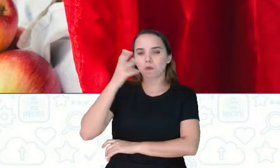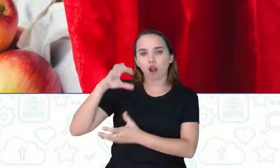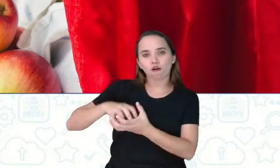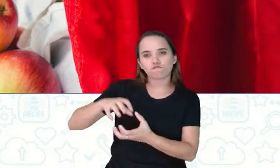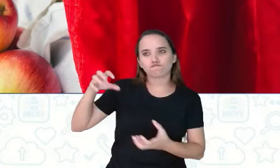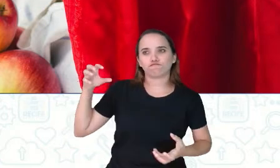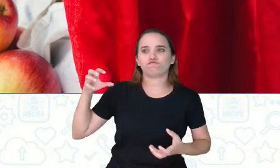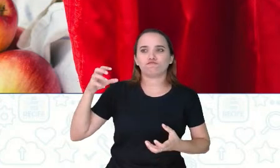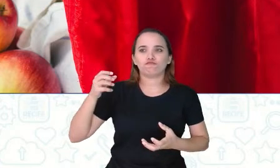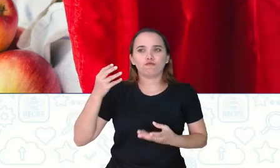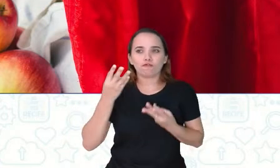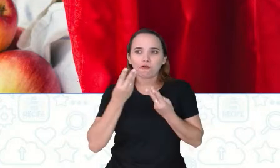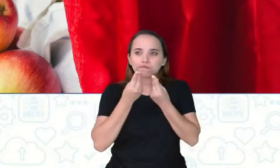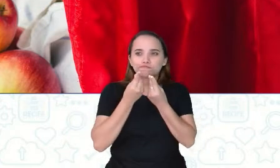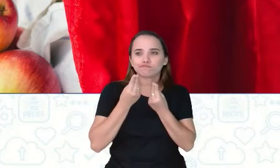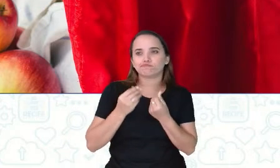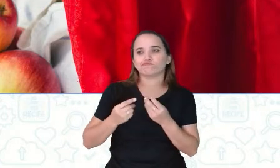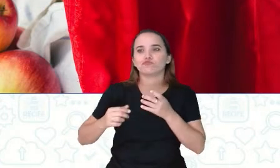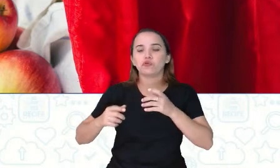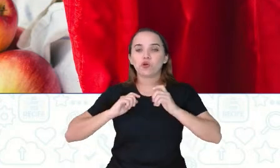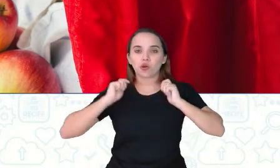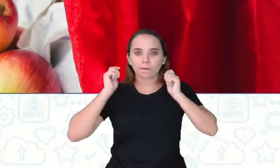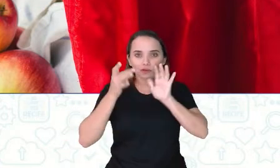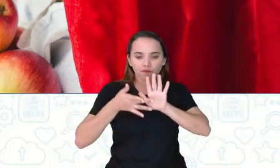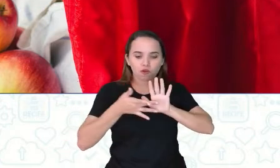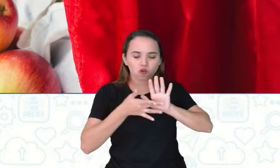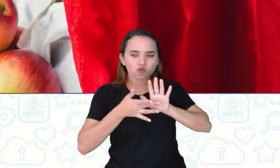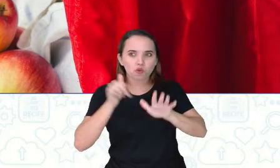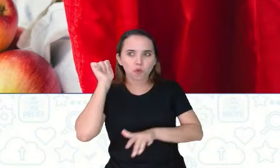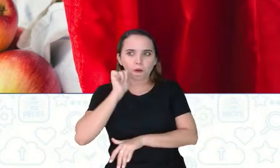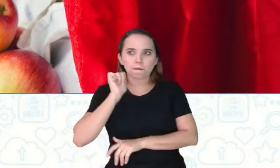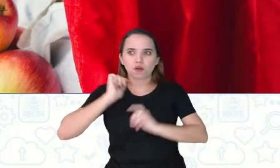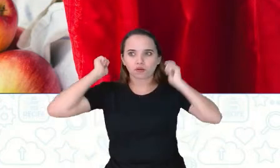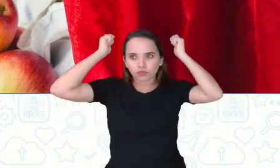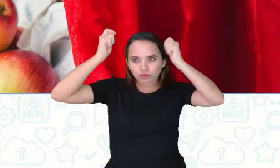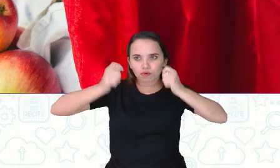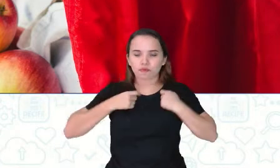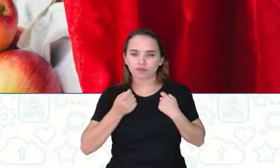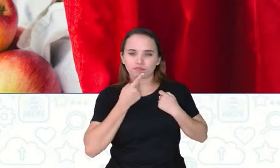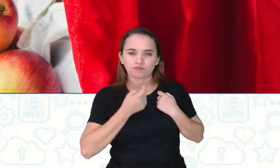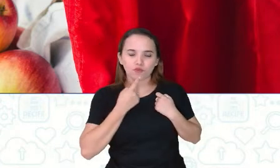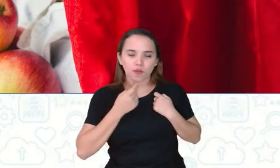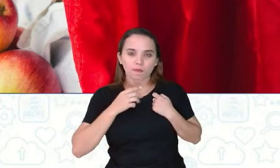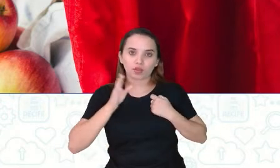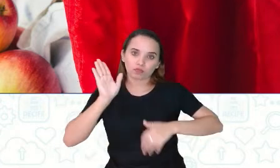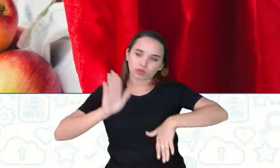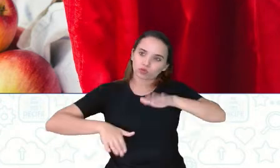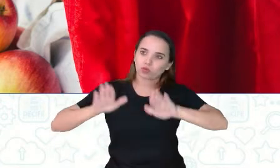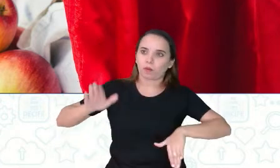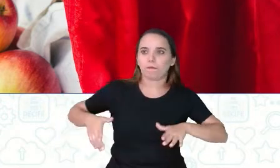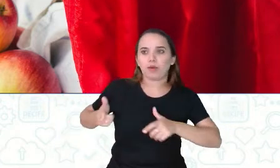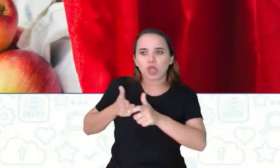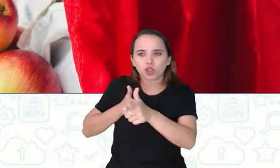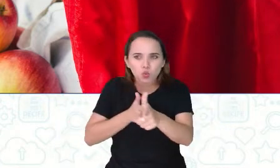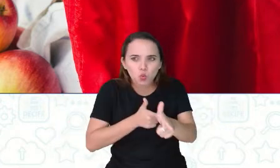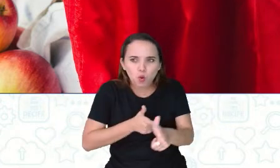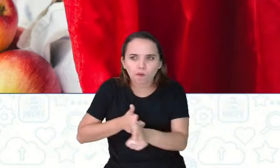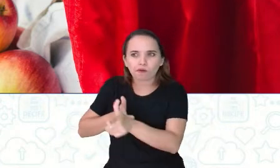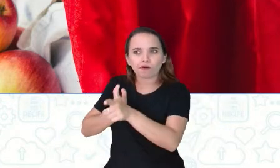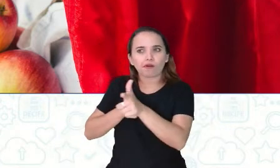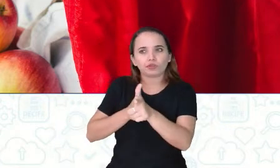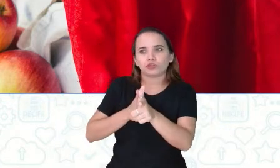capuz vermelho. Tudo dependia do caçador. Por causa de um cochilo, ele não chegou a